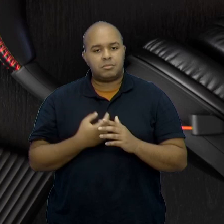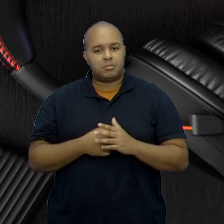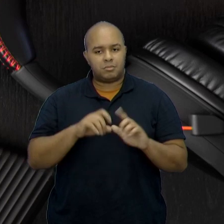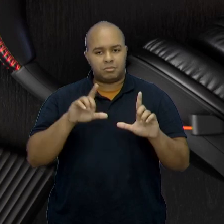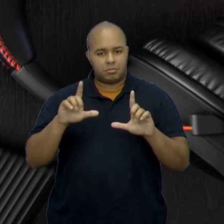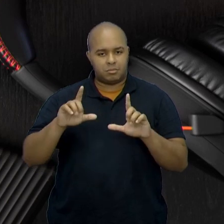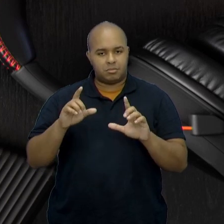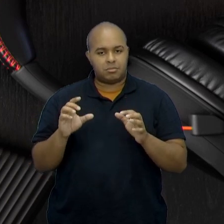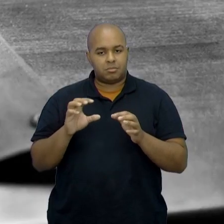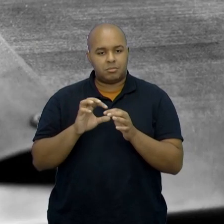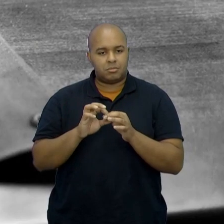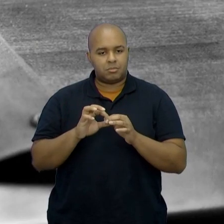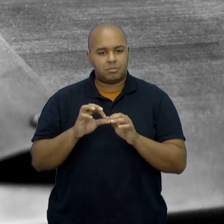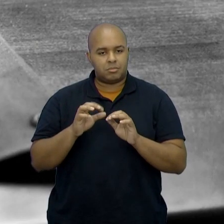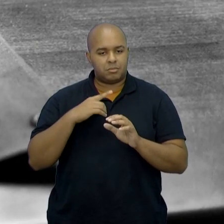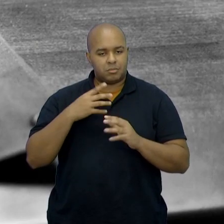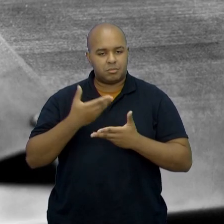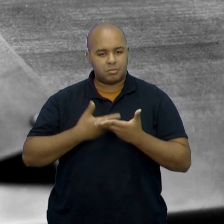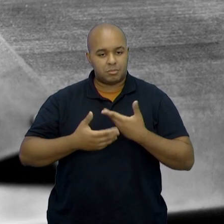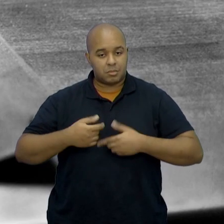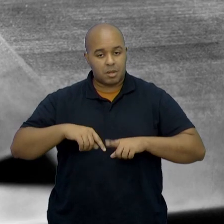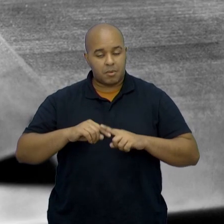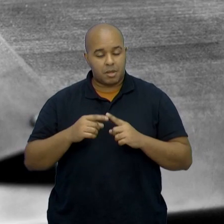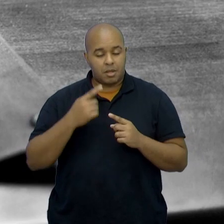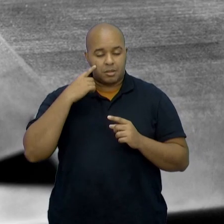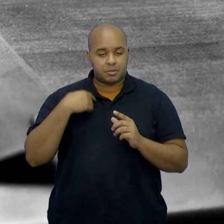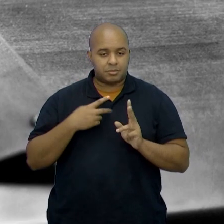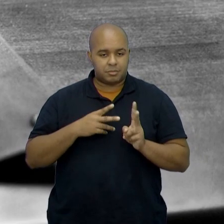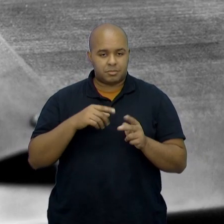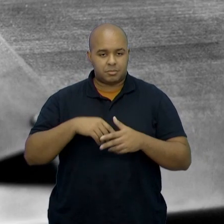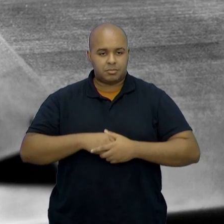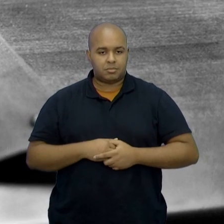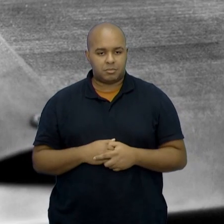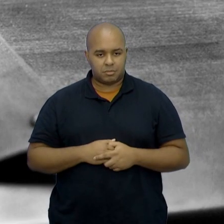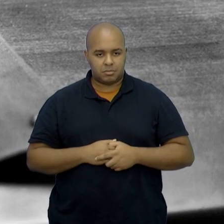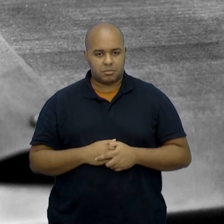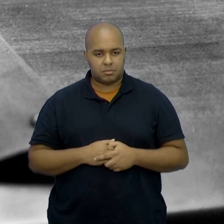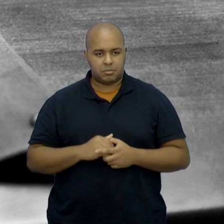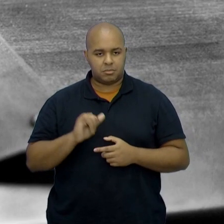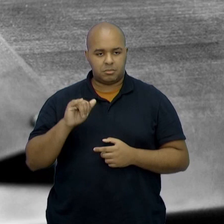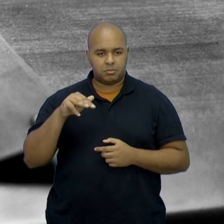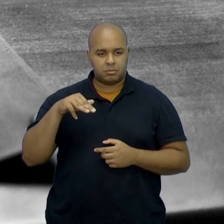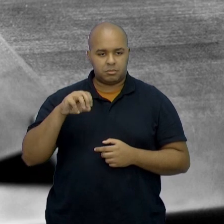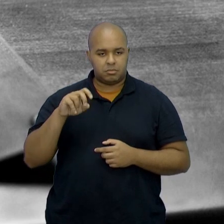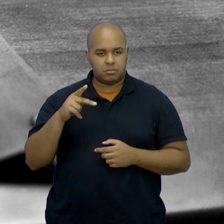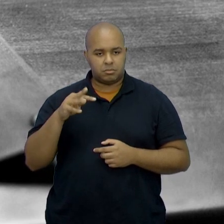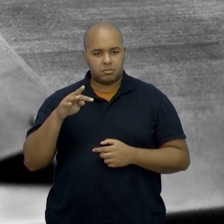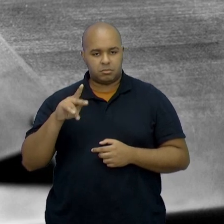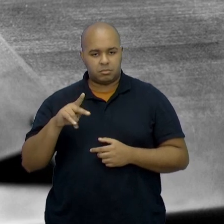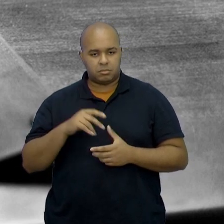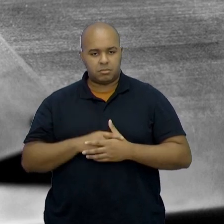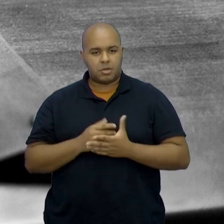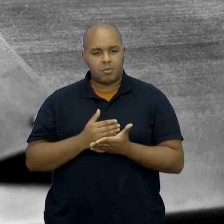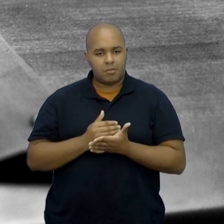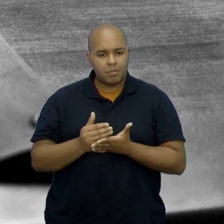quadro integrador. Mas seguimos aqui, ó. Então o Imhotep, ele começa